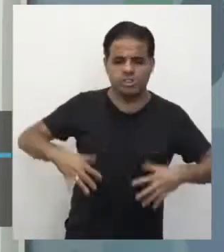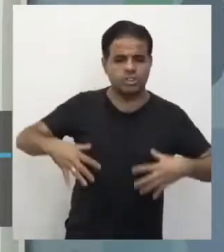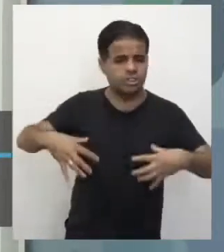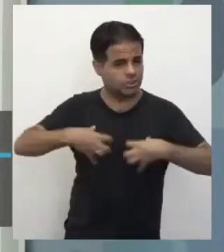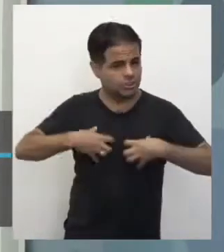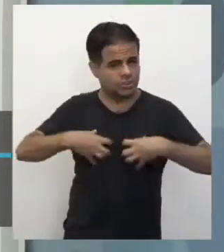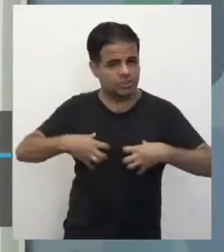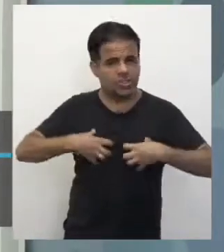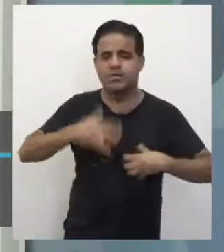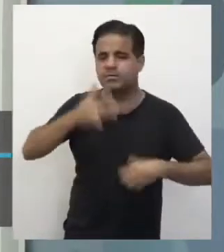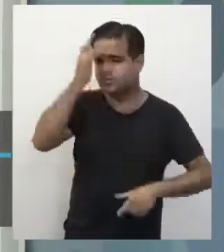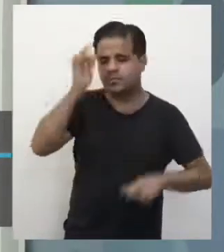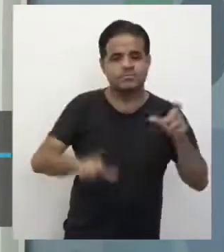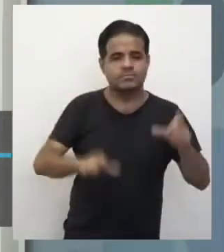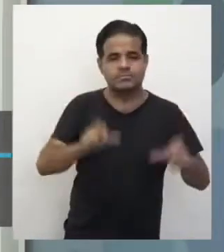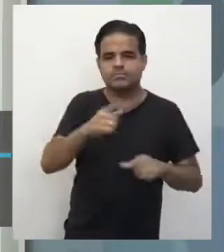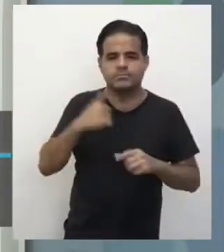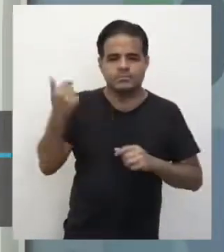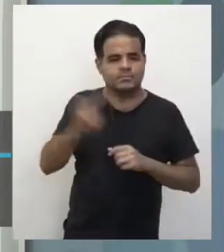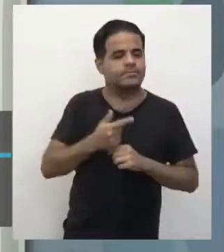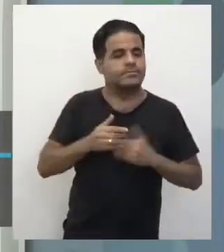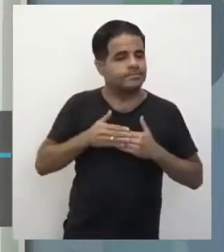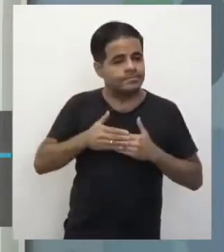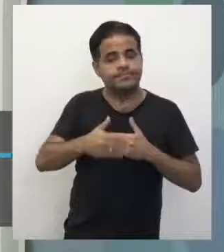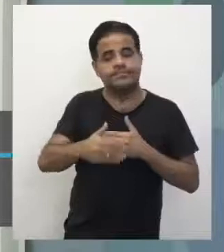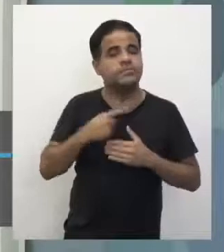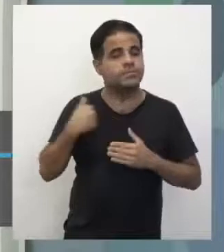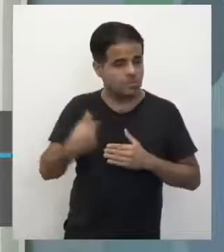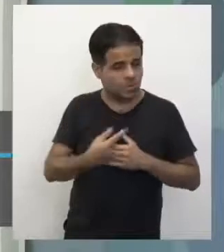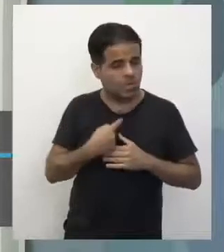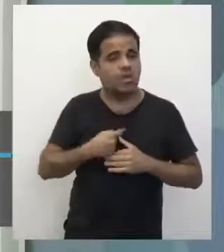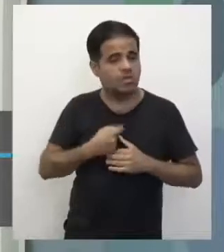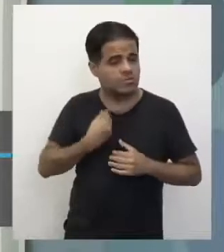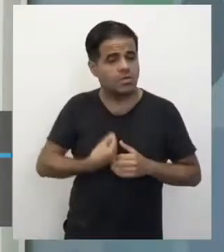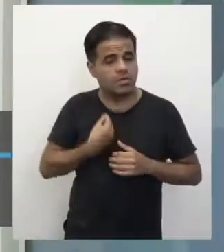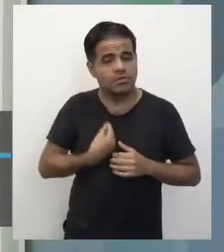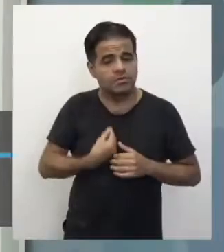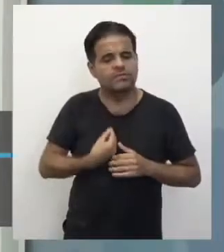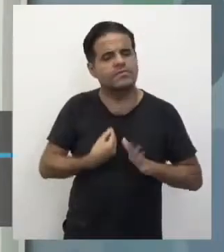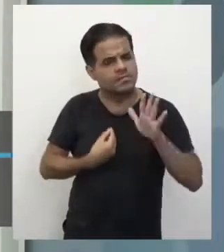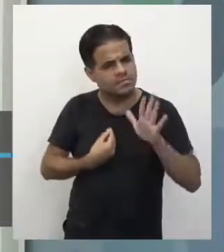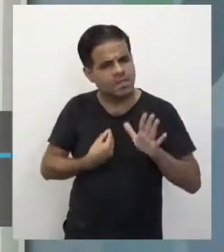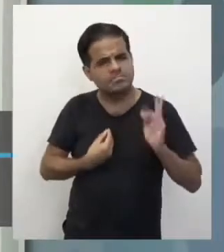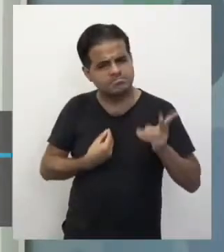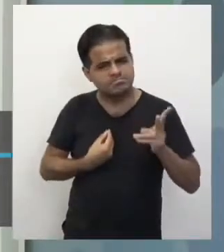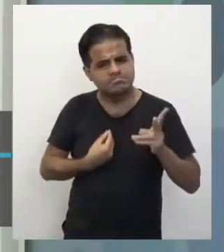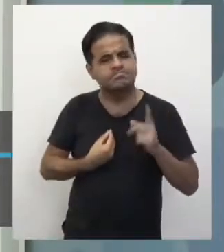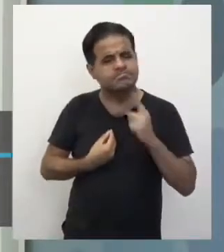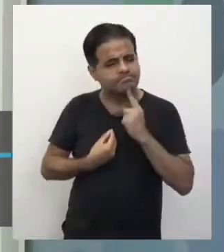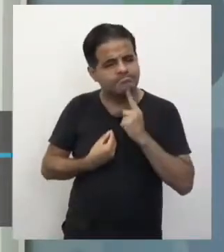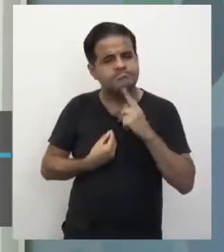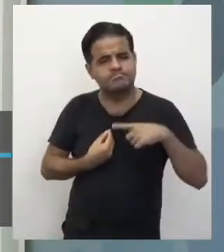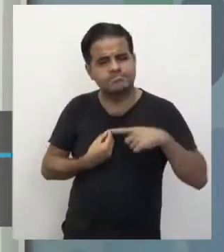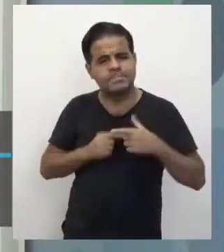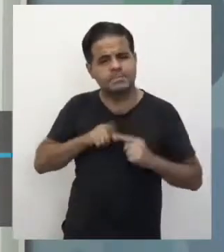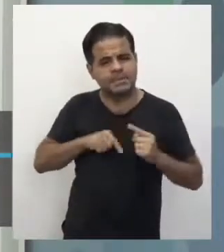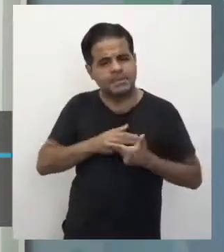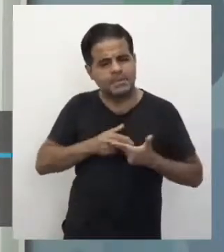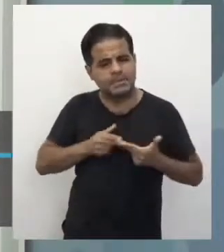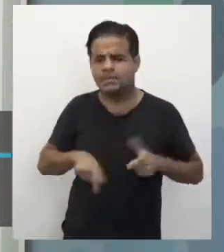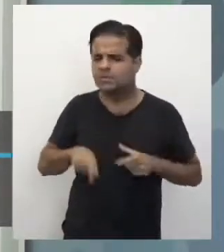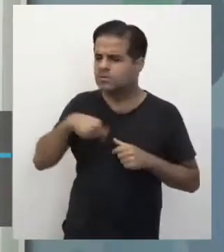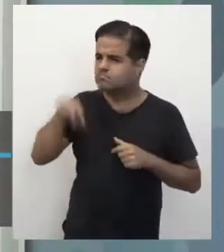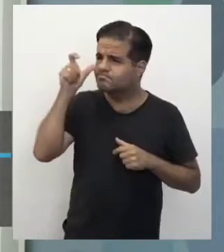jeito de ser das pessoas com as quais a gente convive. Mas mesmo assim, existem elementos que a gente